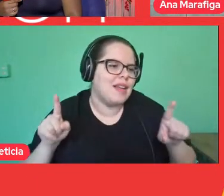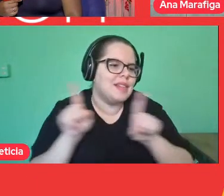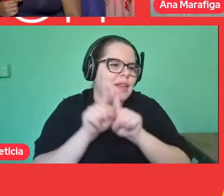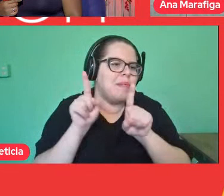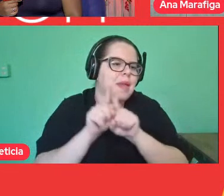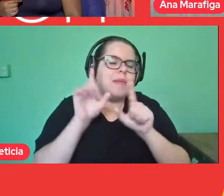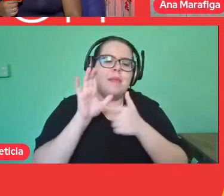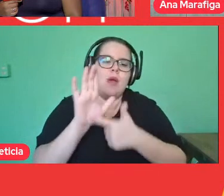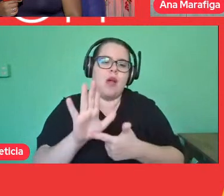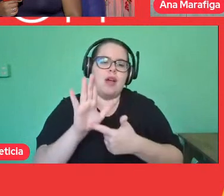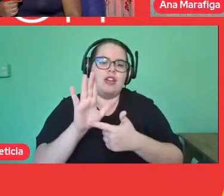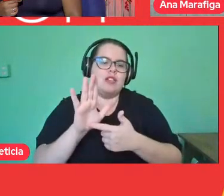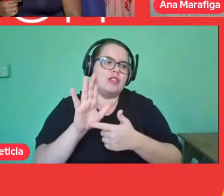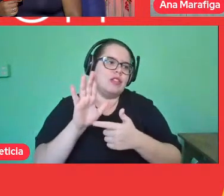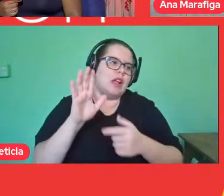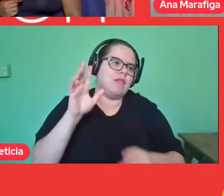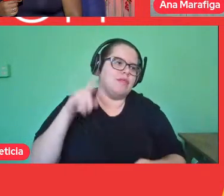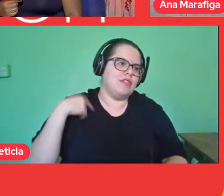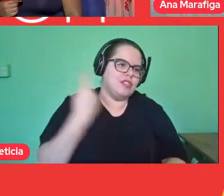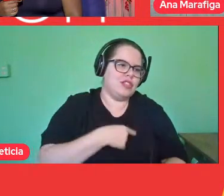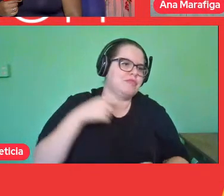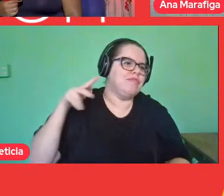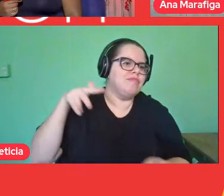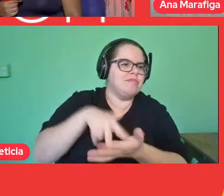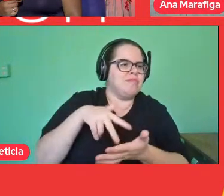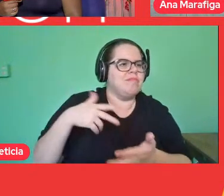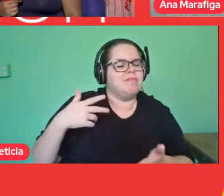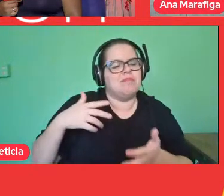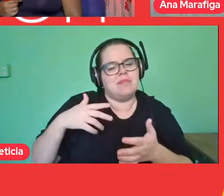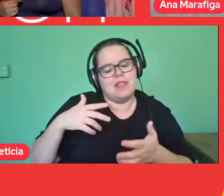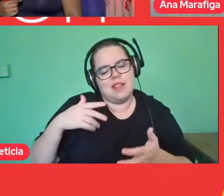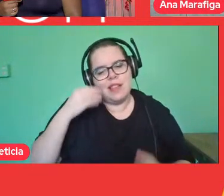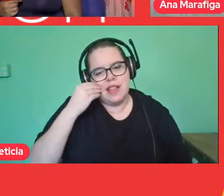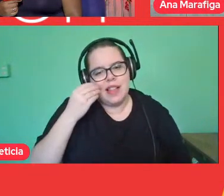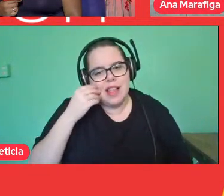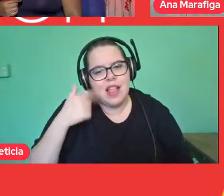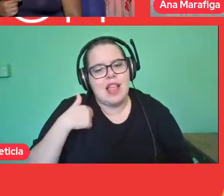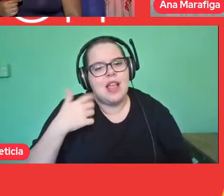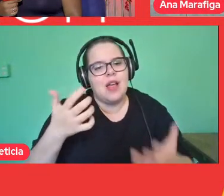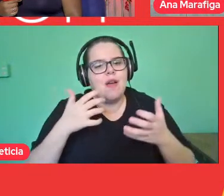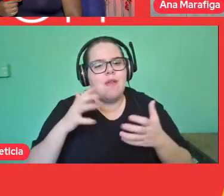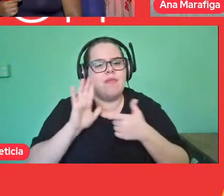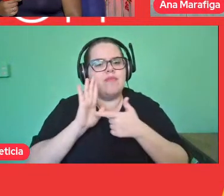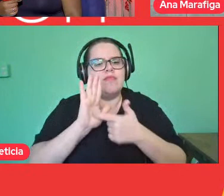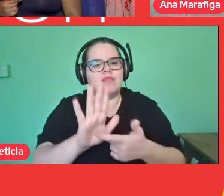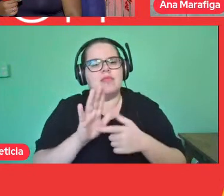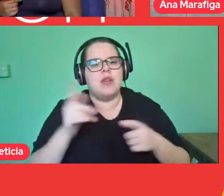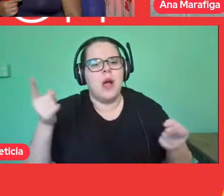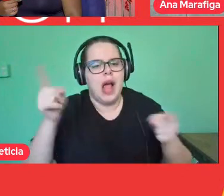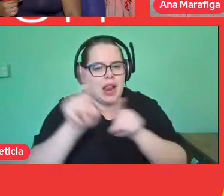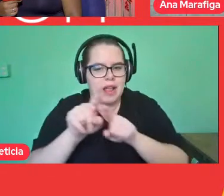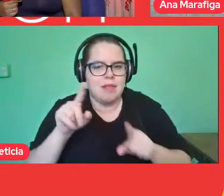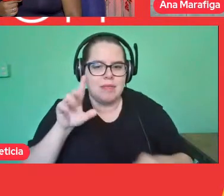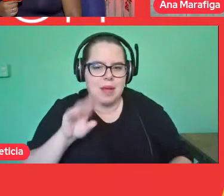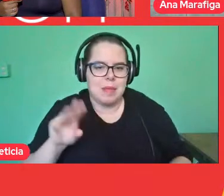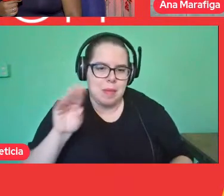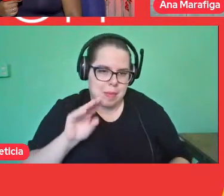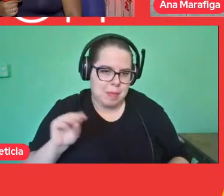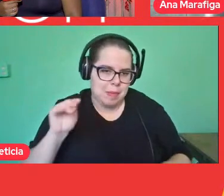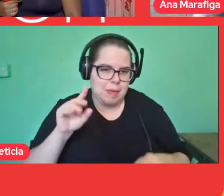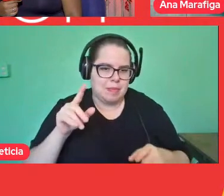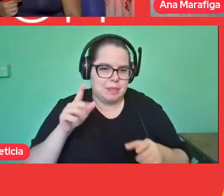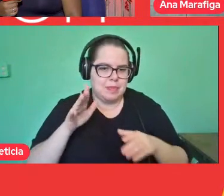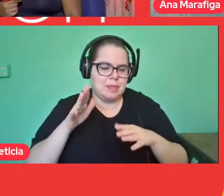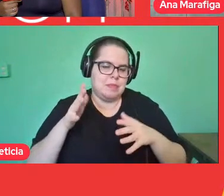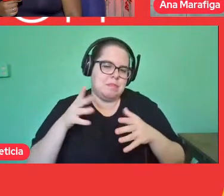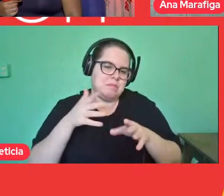caminho para achar o seu espaço na mesa. E eu queria falar também para os aliados, né? Acho que falar para a busca, isso acho que a